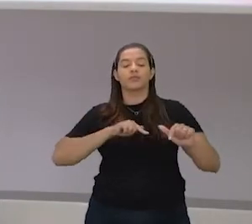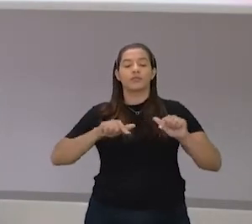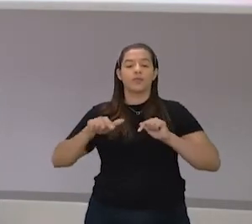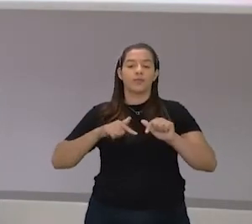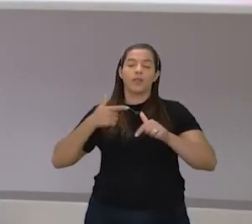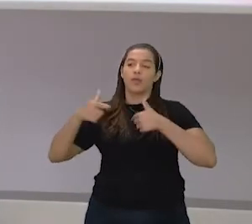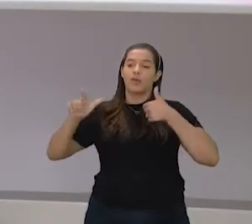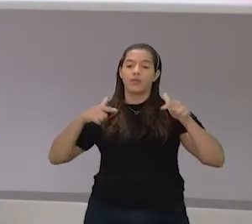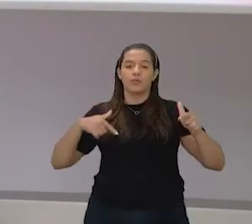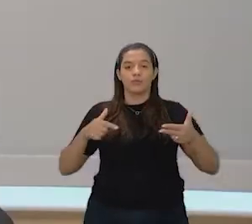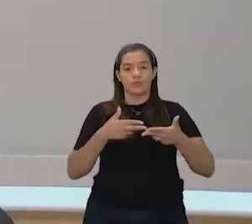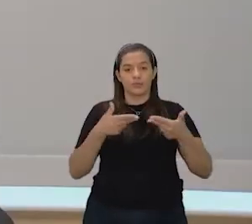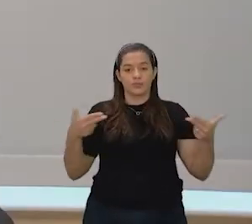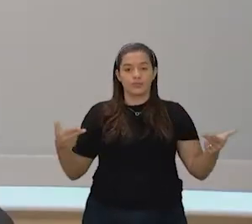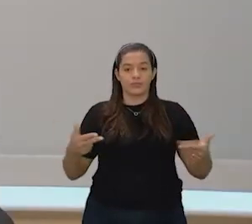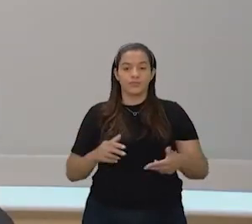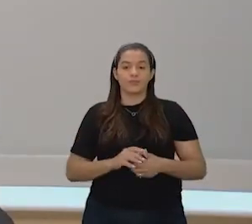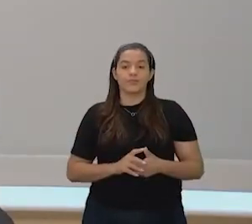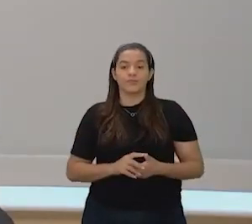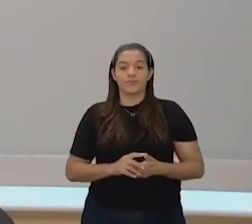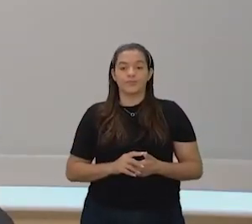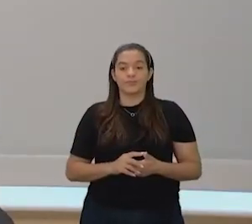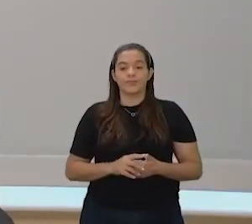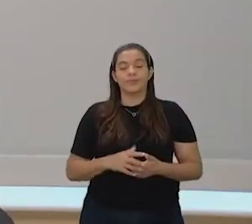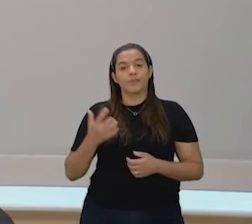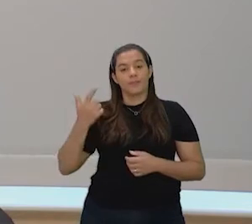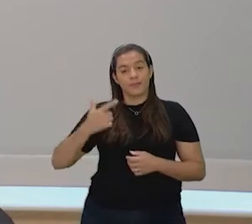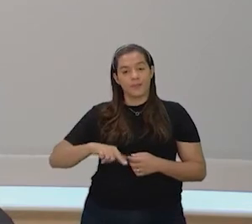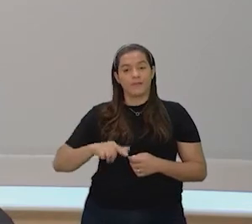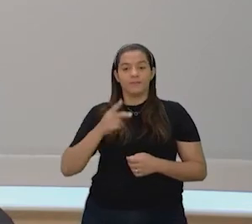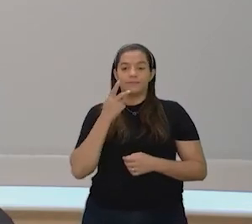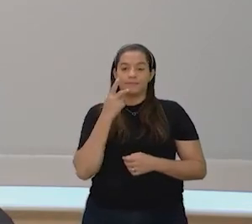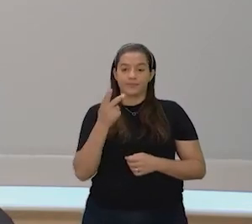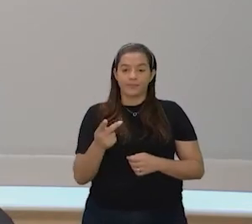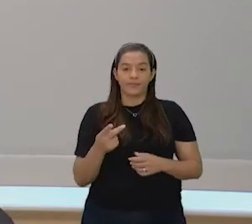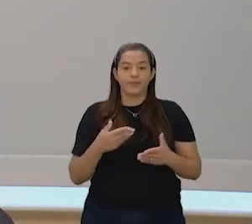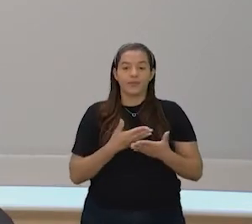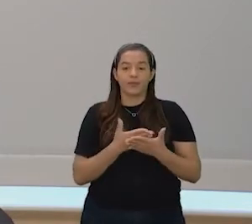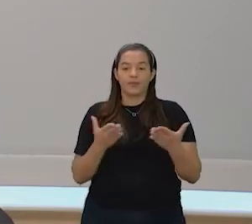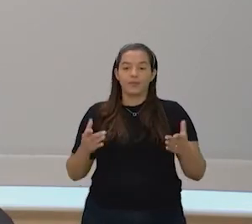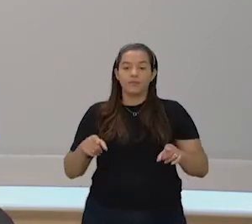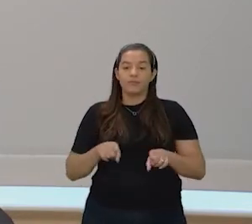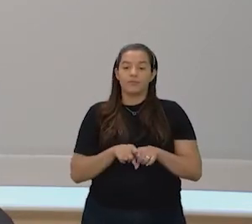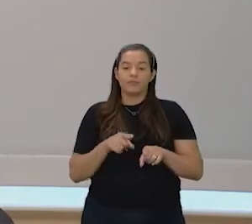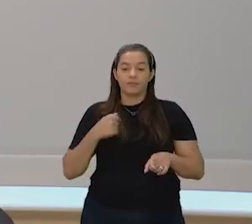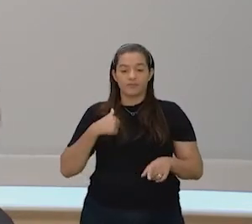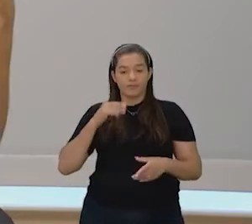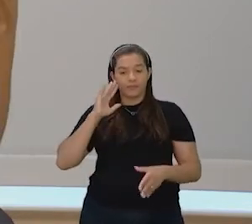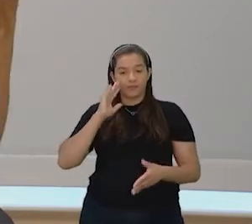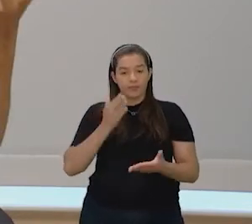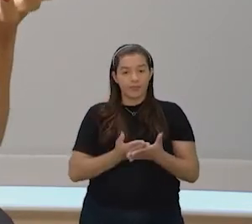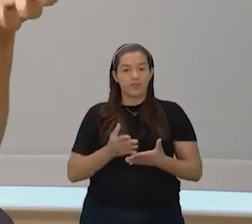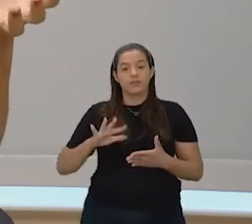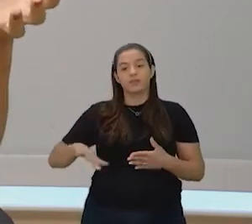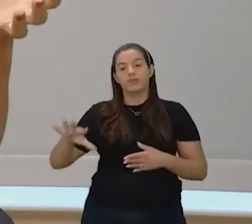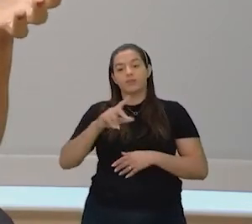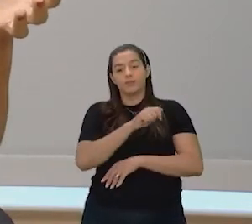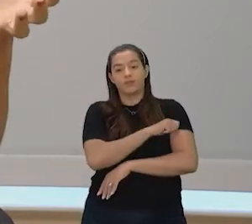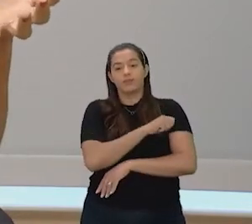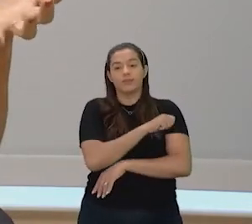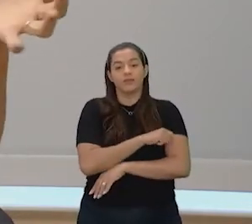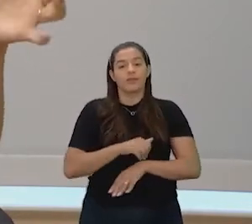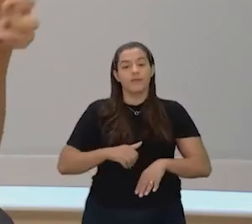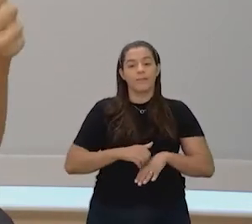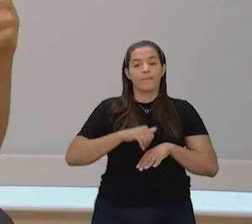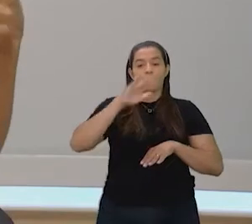outras modalidades. Eu vou fazer mais uma crítica aqui, né? Eu acredito que os estudantes deveriam ter muito mais aulas de